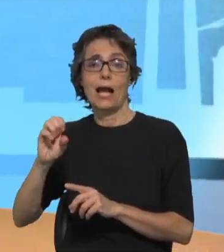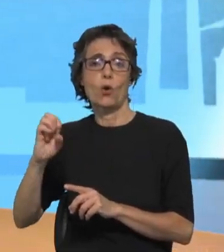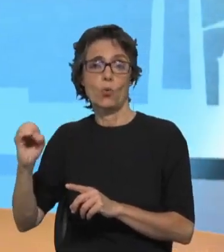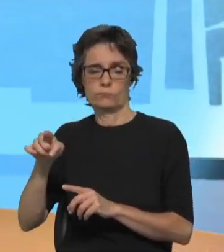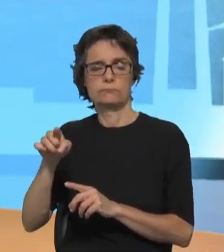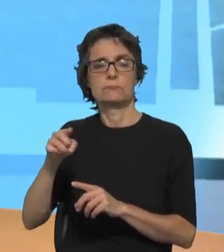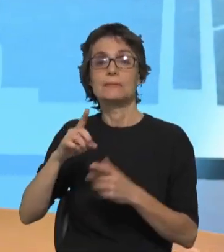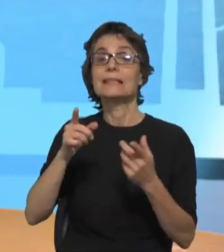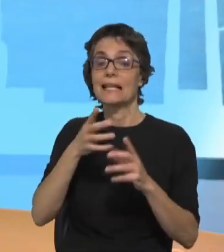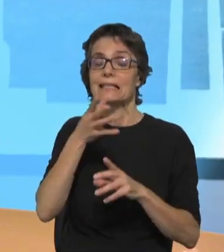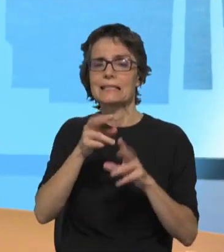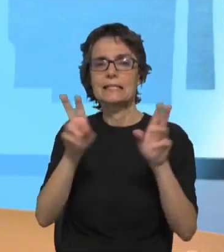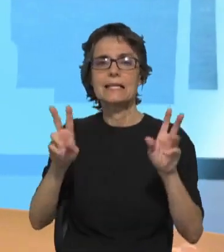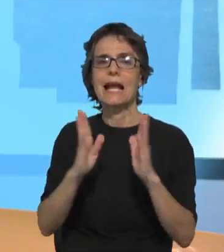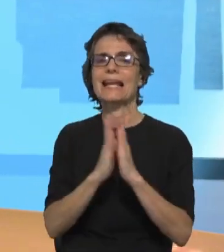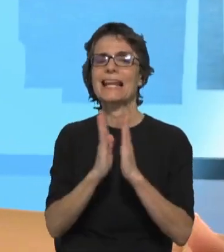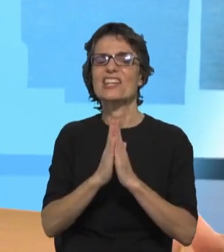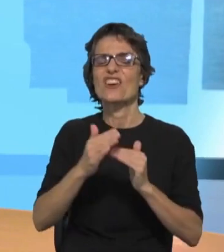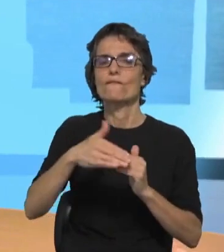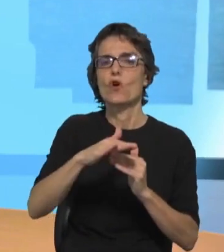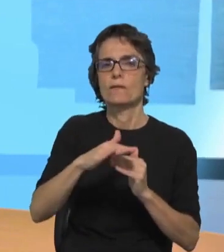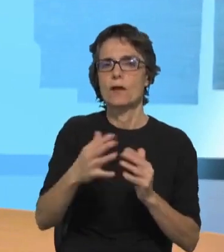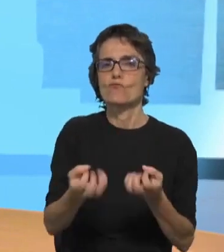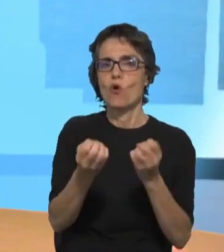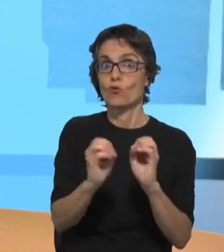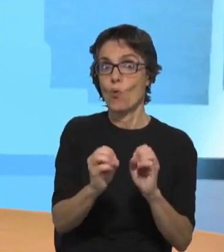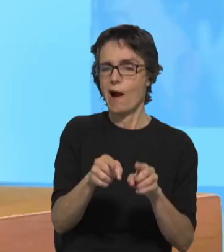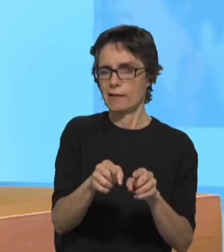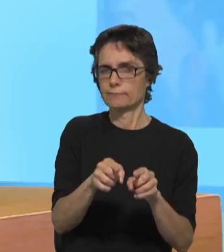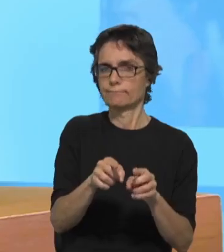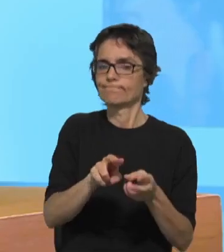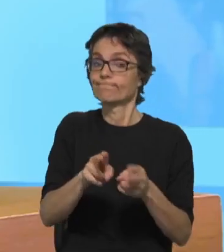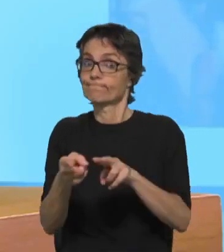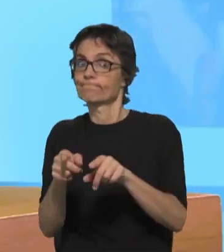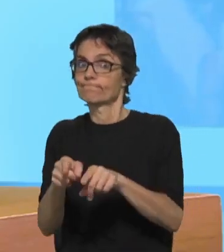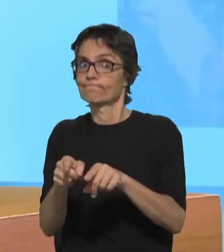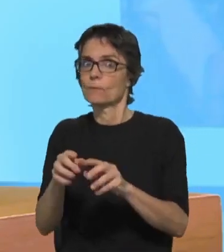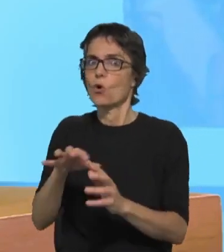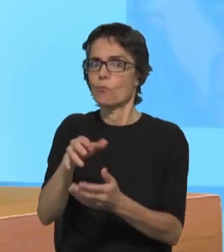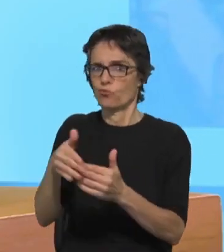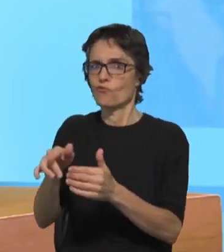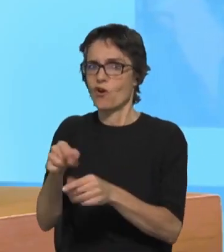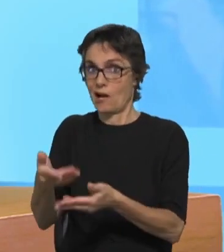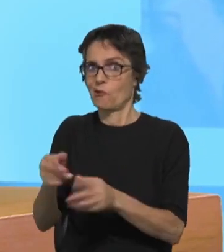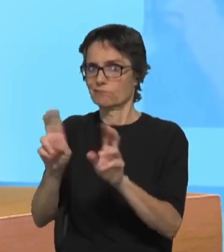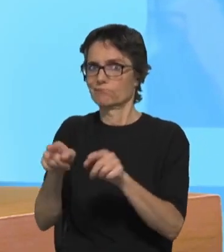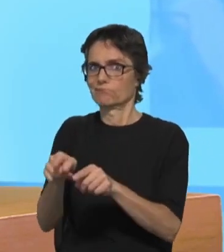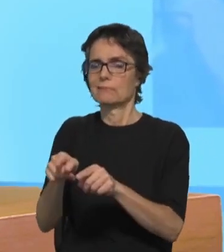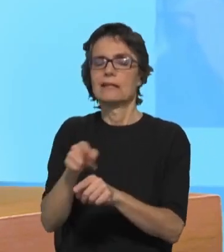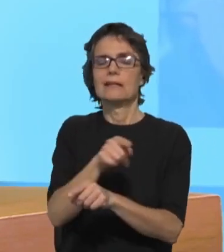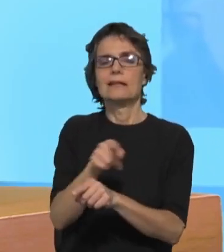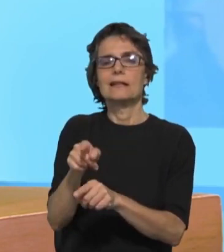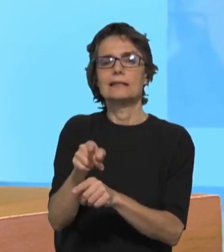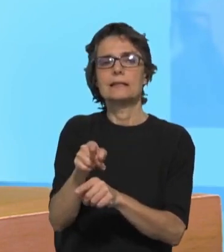tendeu a ser lida, embora no seu contexto ela tem, se calhar, um sentido um pouco mais aberto, mas ela foi lida historicamente